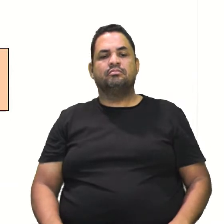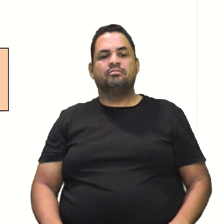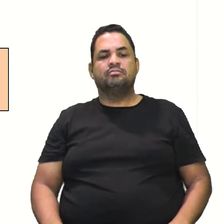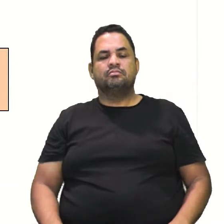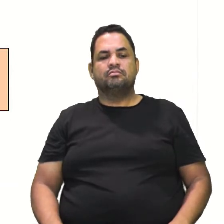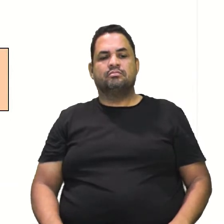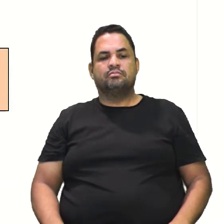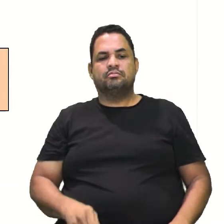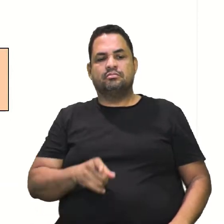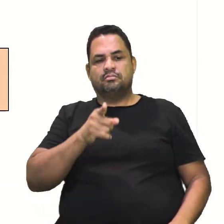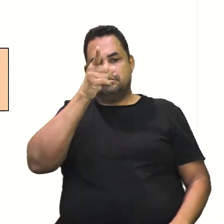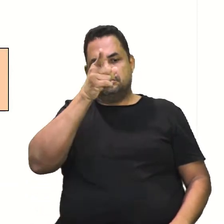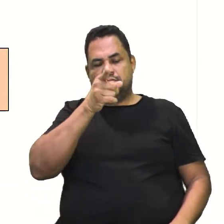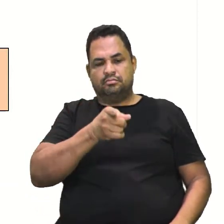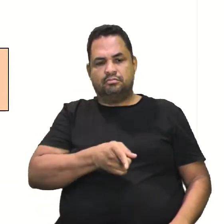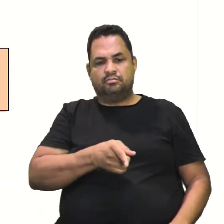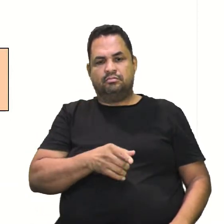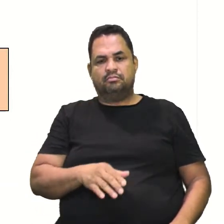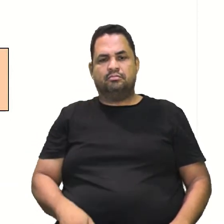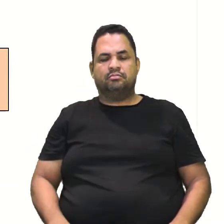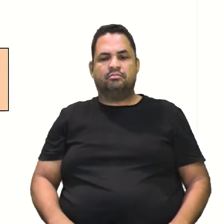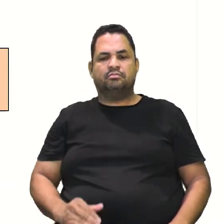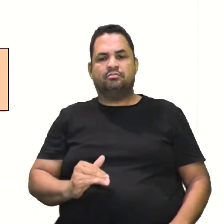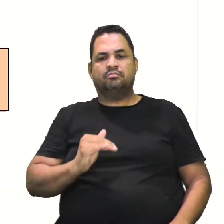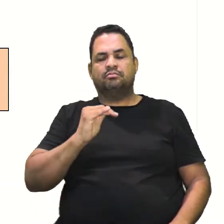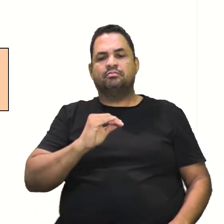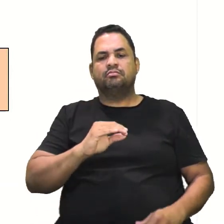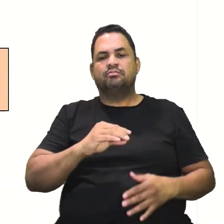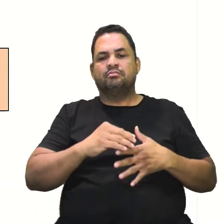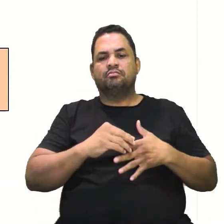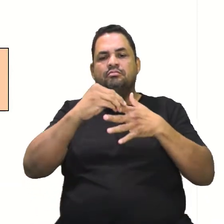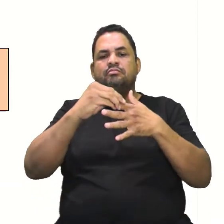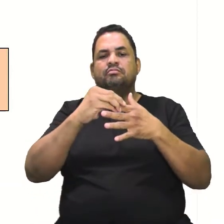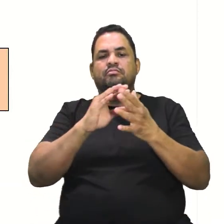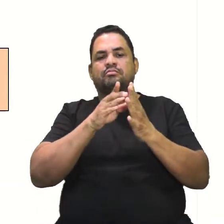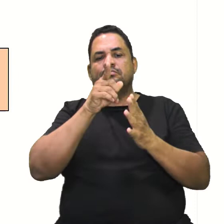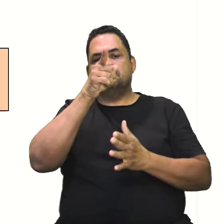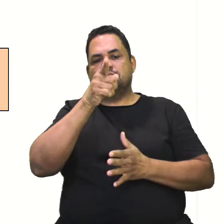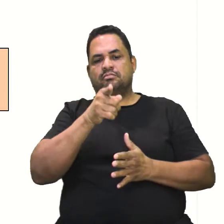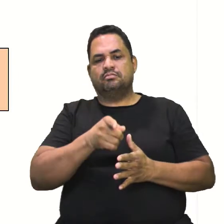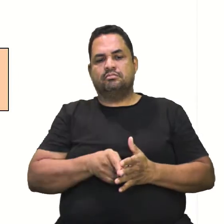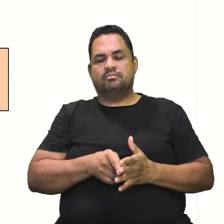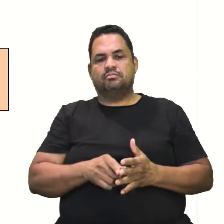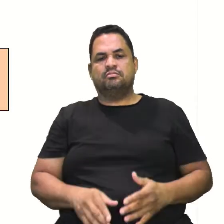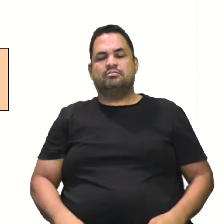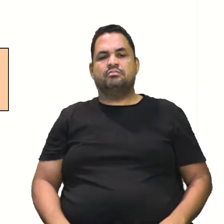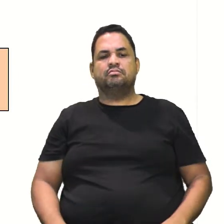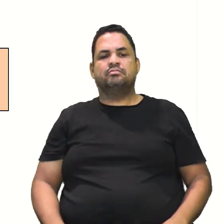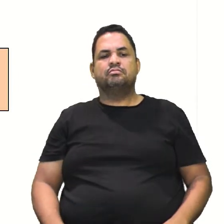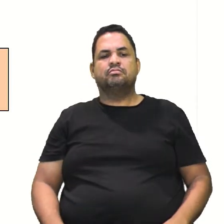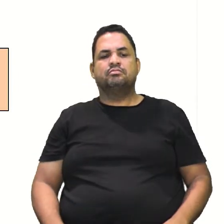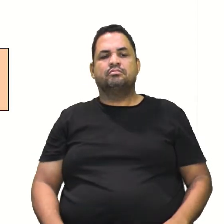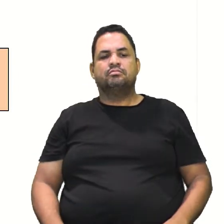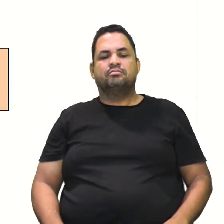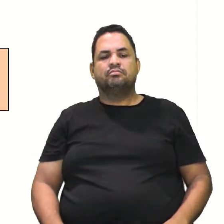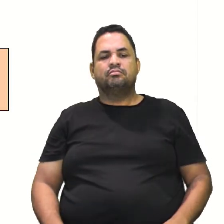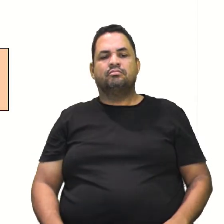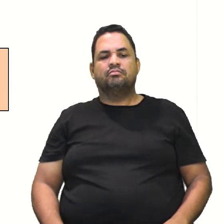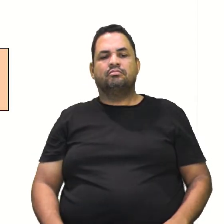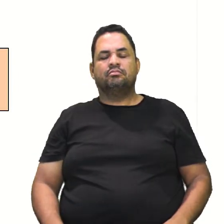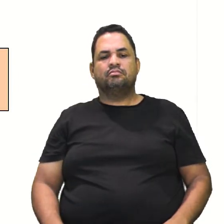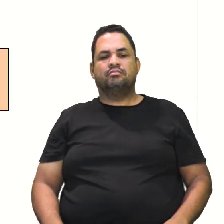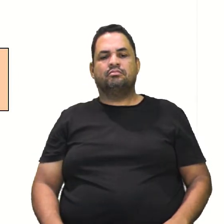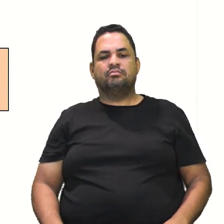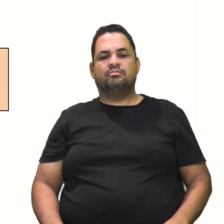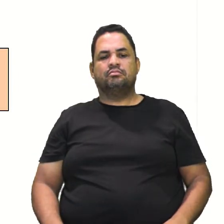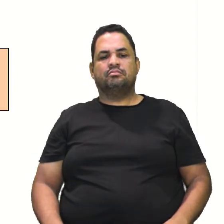eixo y. Então, quem domina a parada é o eixo y, tá? Aqui é o meu eixo real e o meu eixo imaginário